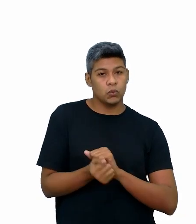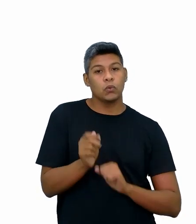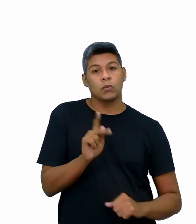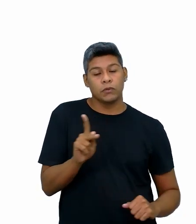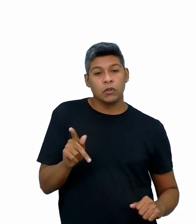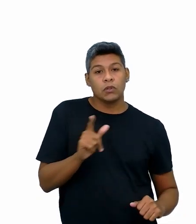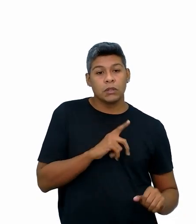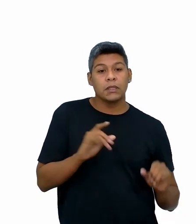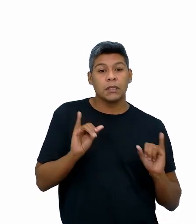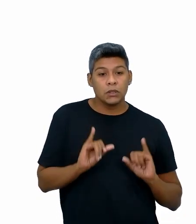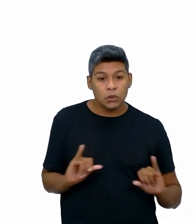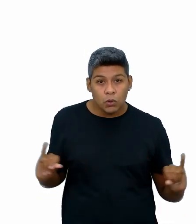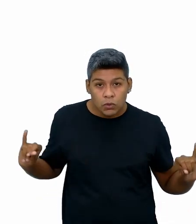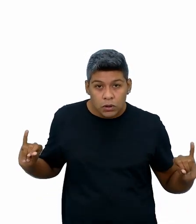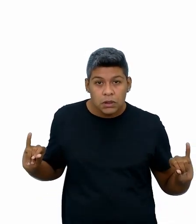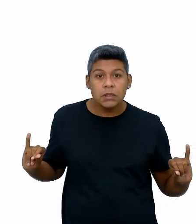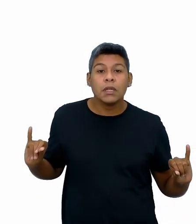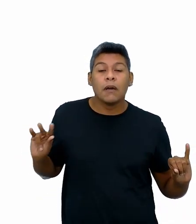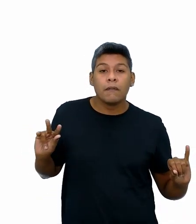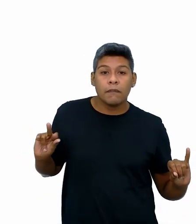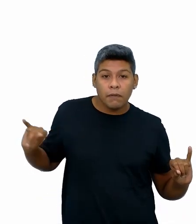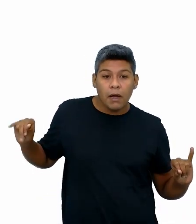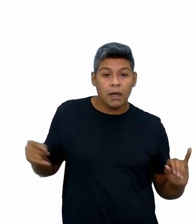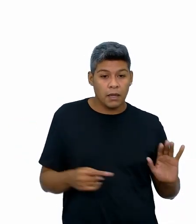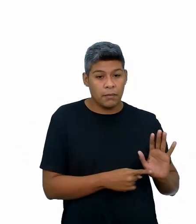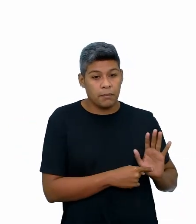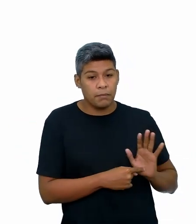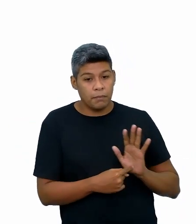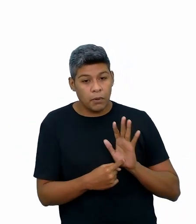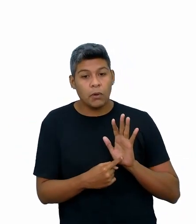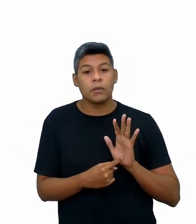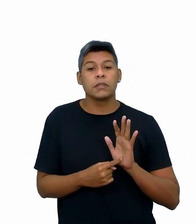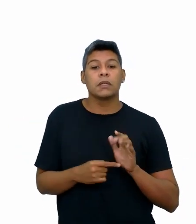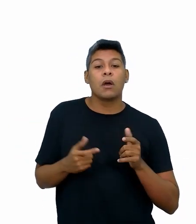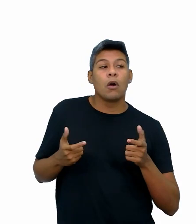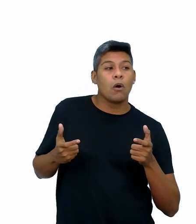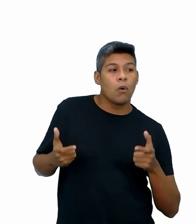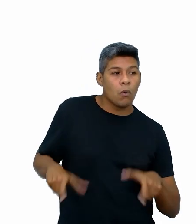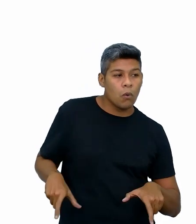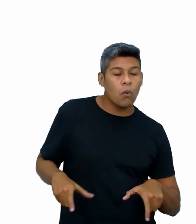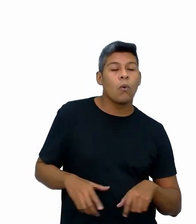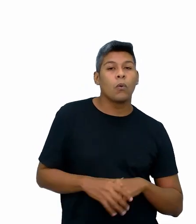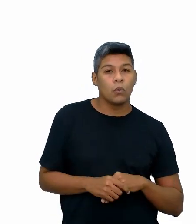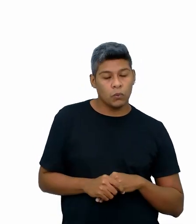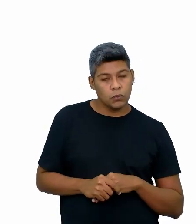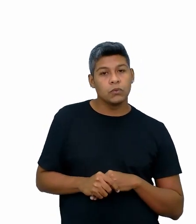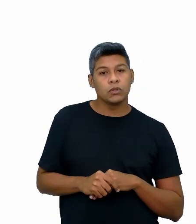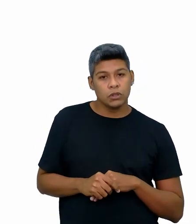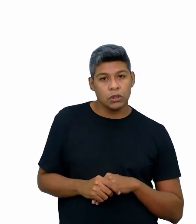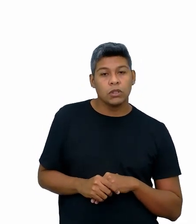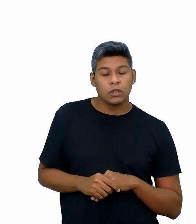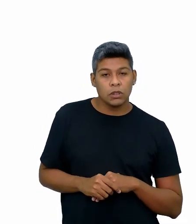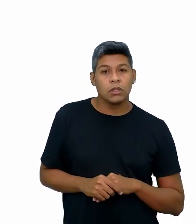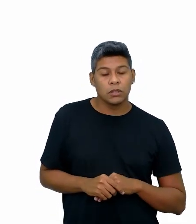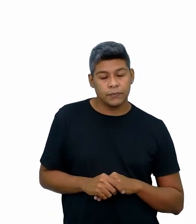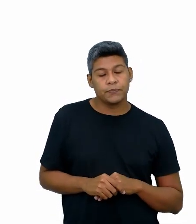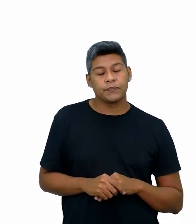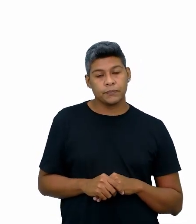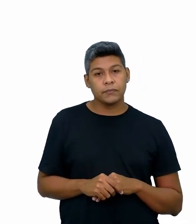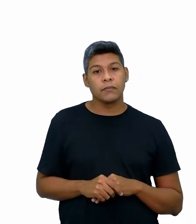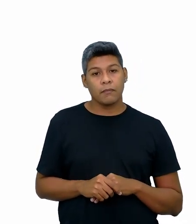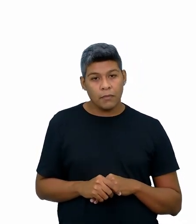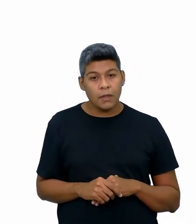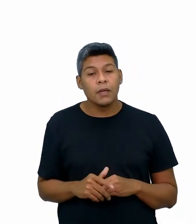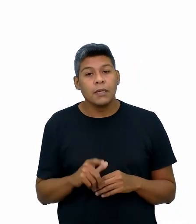uma notícia aí que já aparece, né, da onde ela foi retirada, aparece também a manchete, né, para poder ser feita